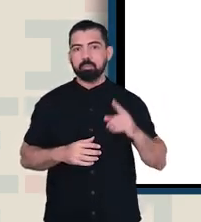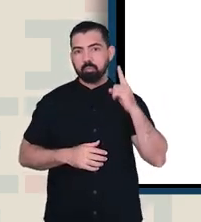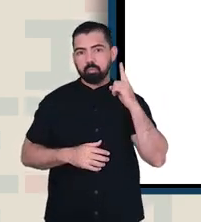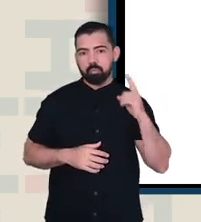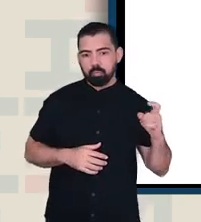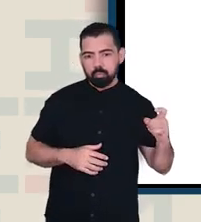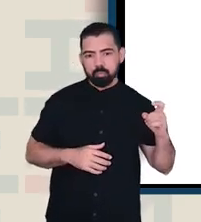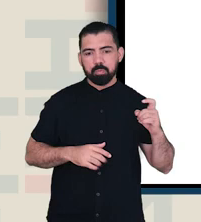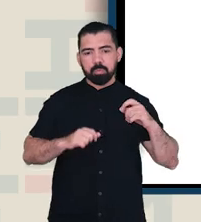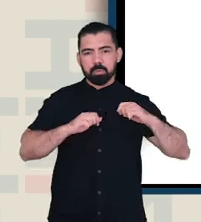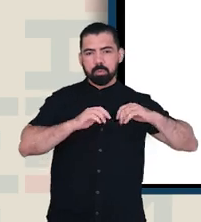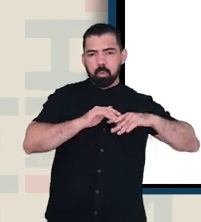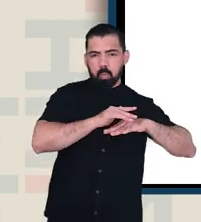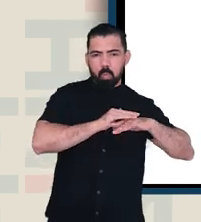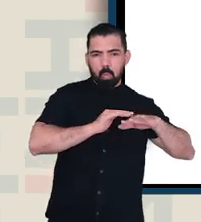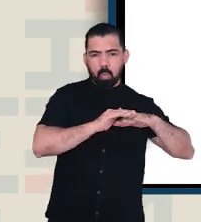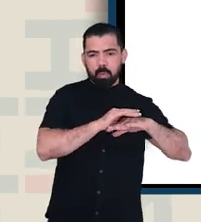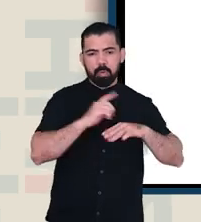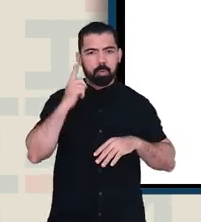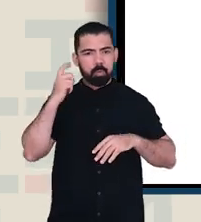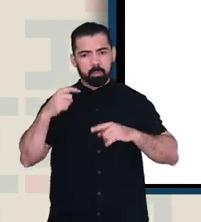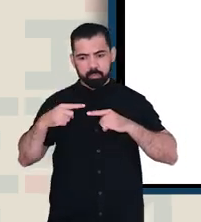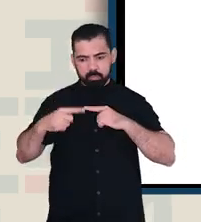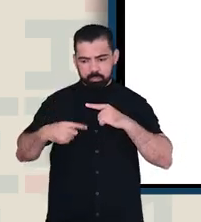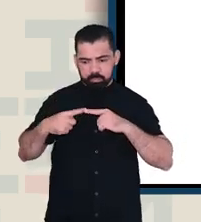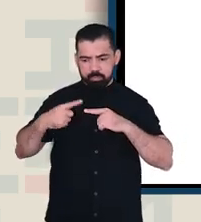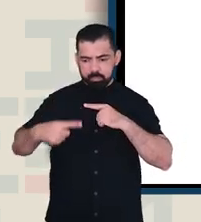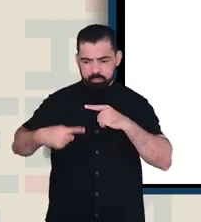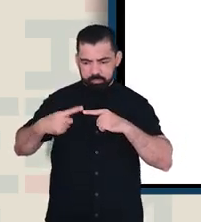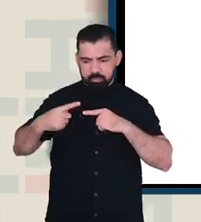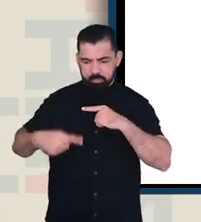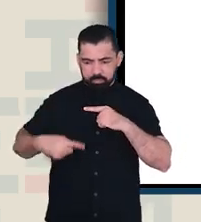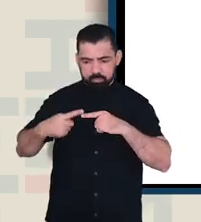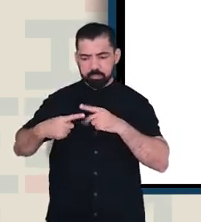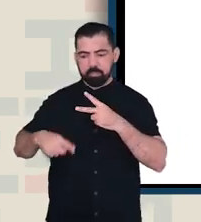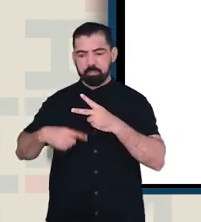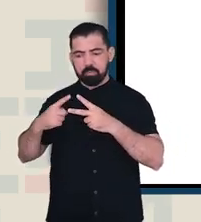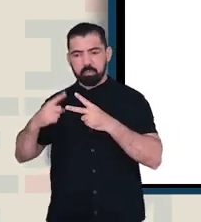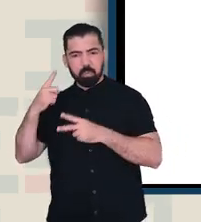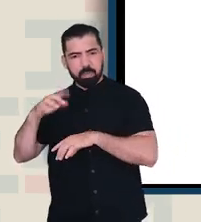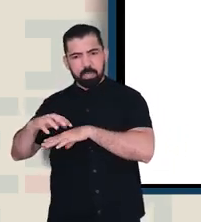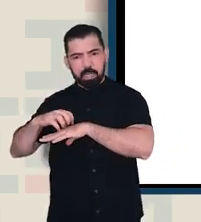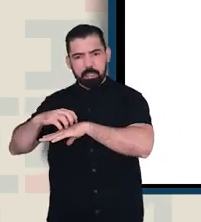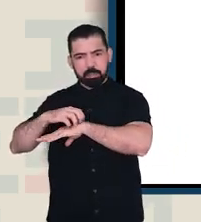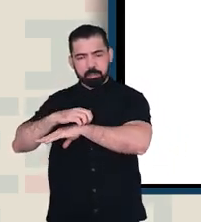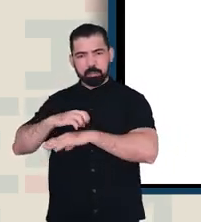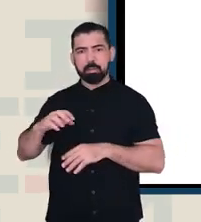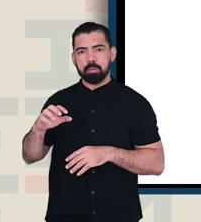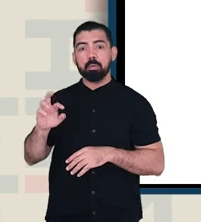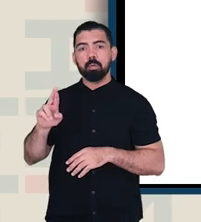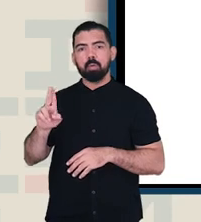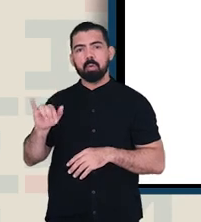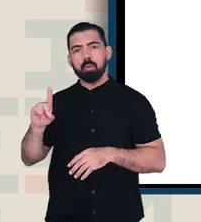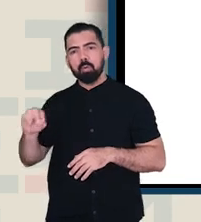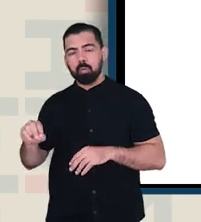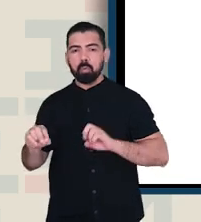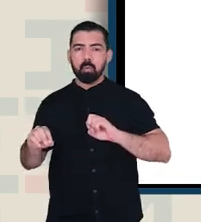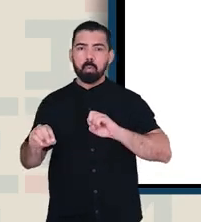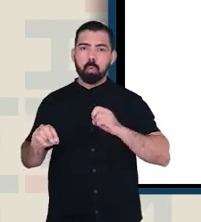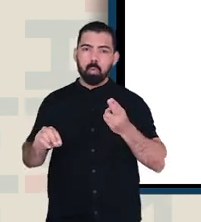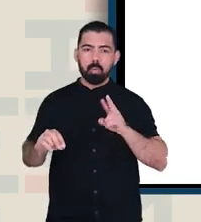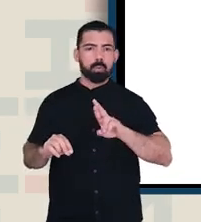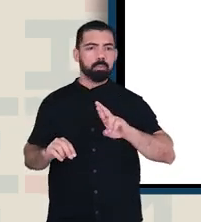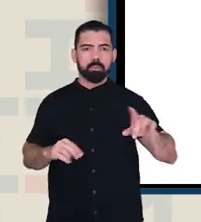Sons granulares, sons repetitivos, sons de ruído, sons